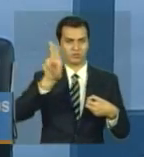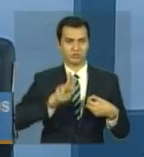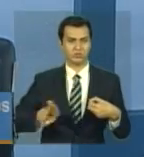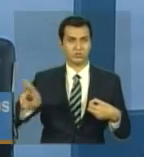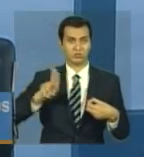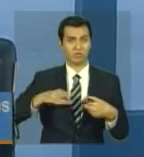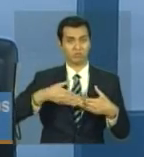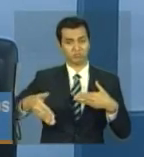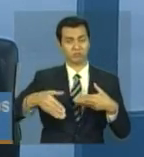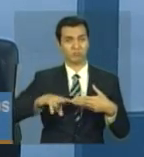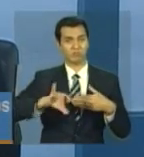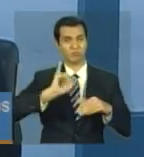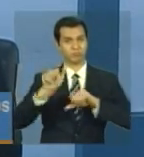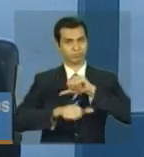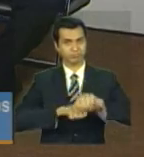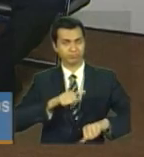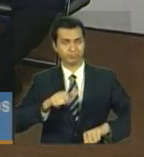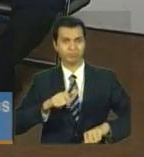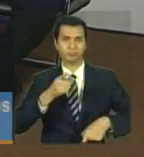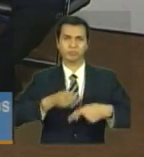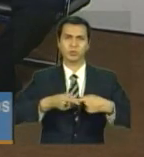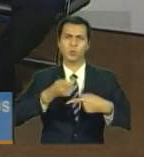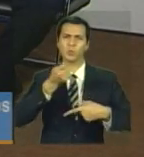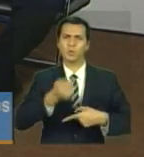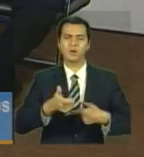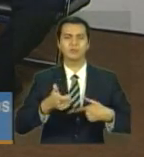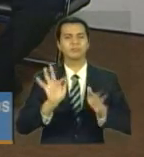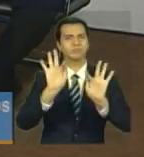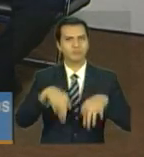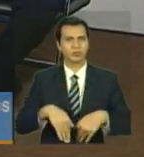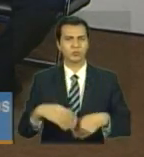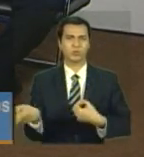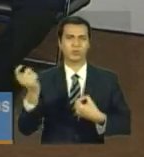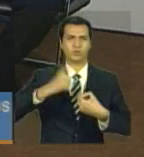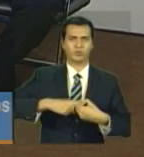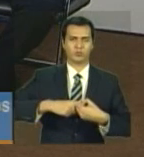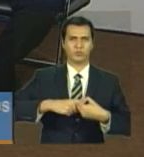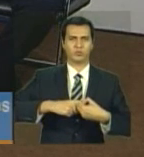em fase de transição, porque já está praticamente encerrando o convênio